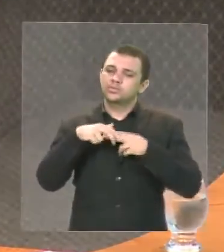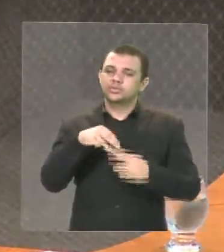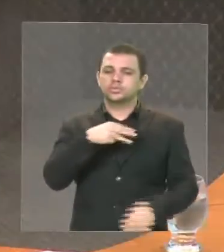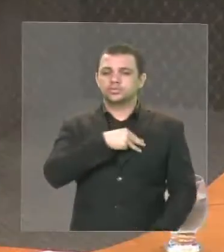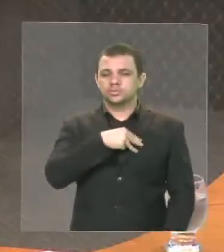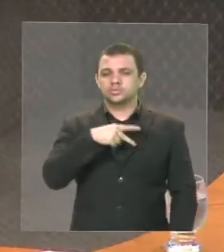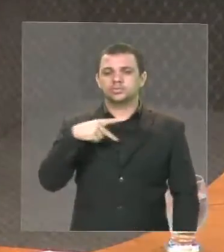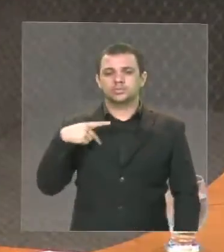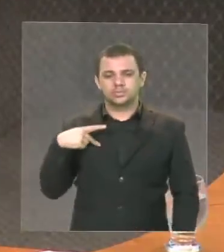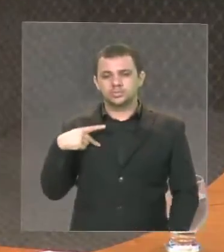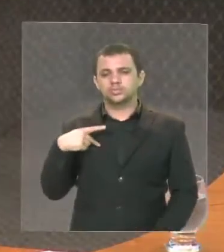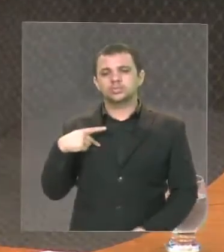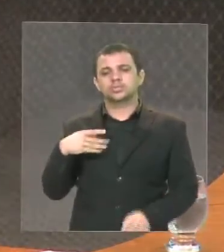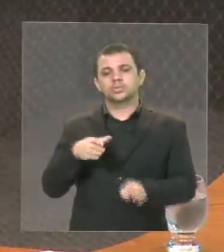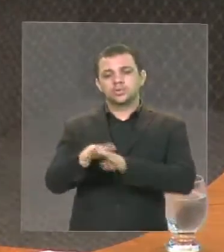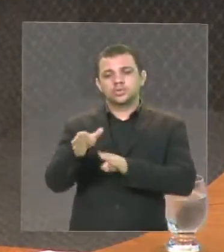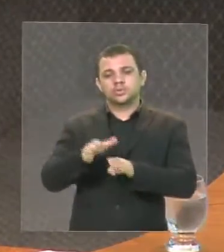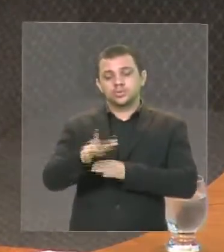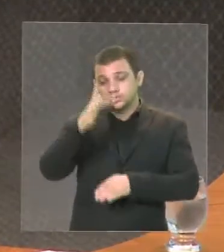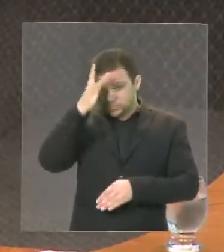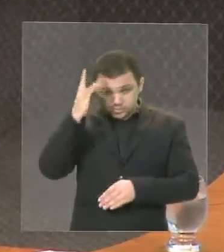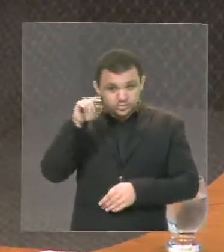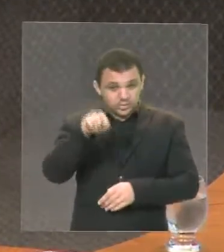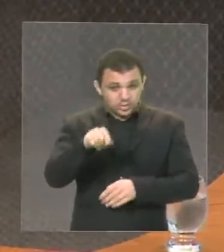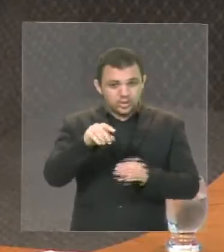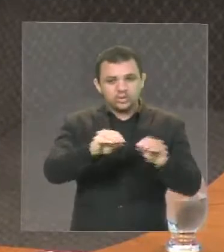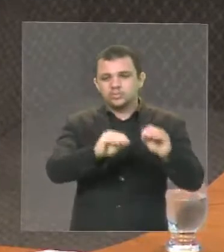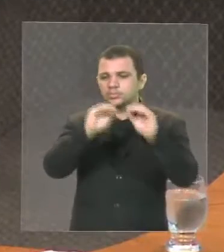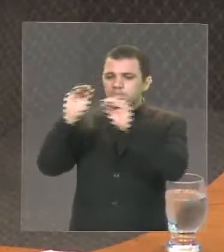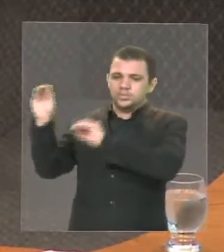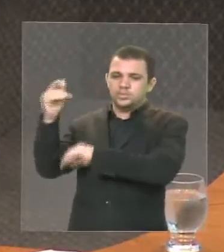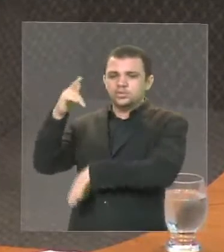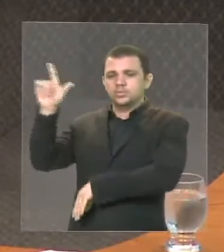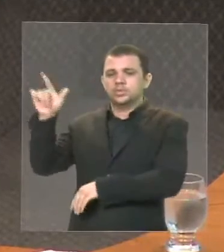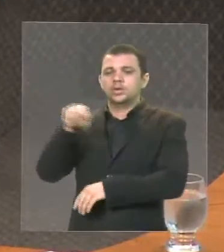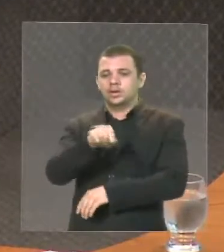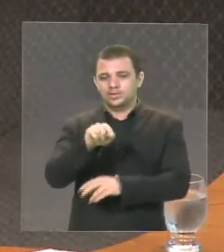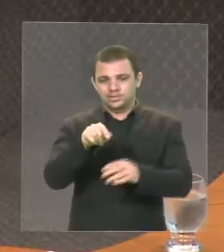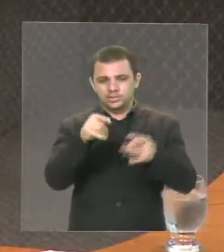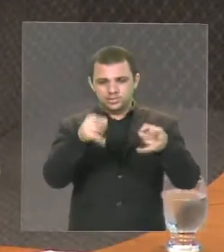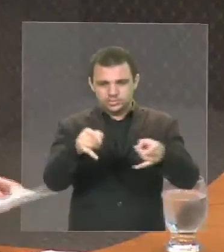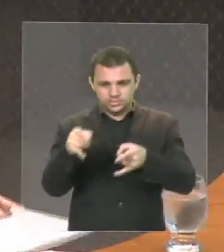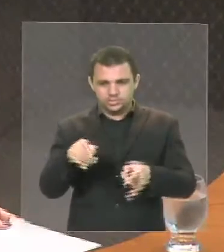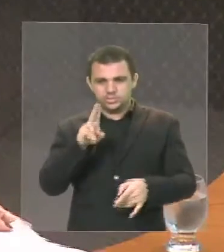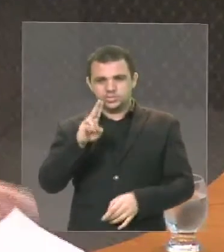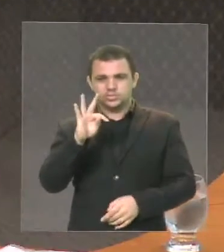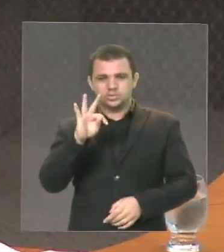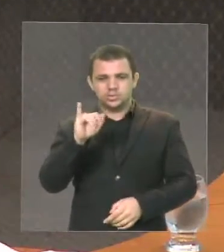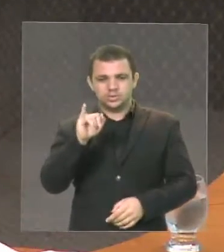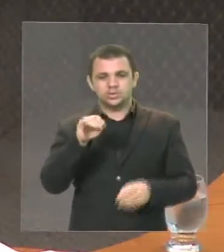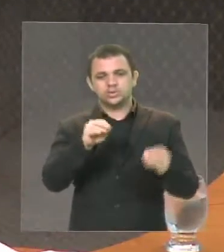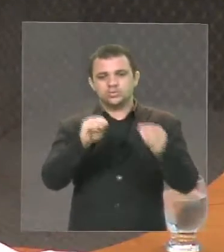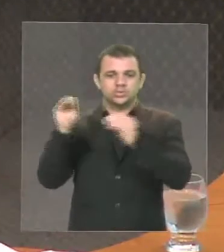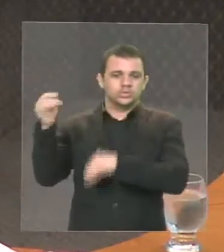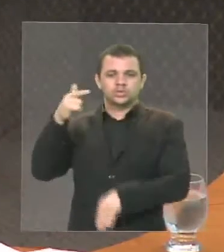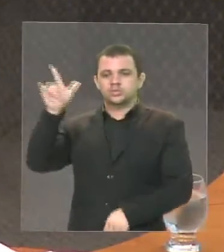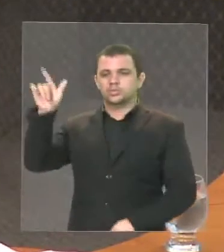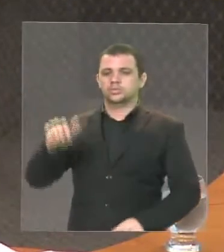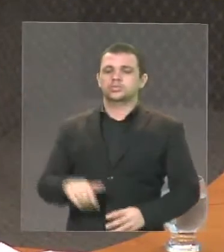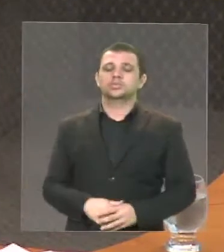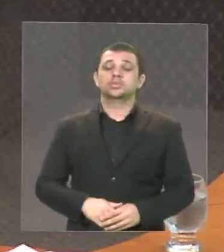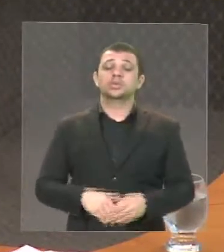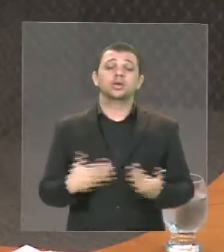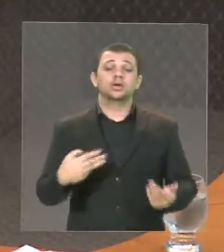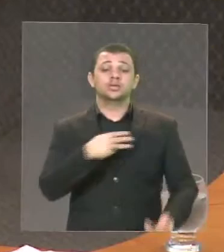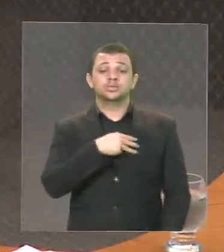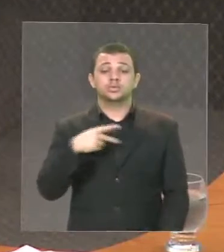a transferência de pacientes, dos leitos de UTI. Desde então, o Ministério Público